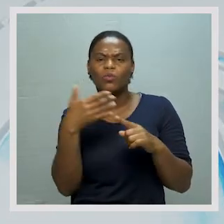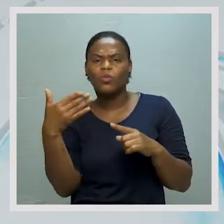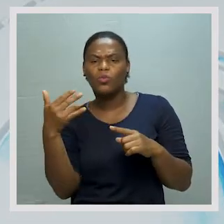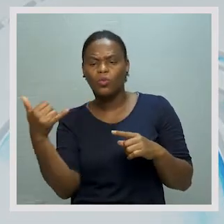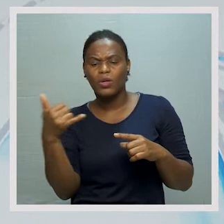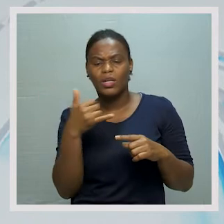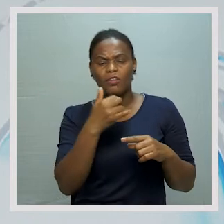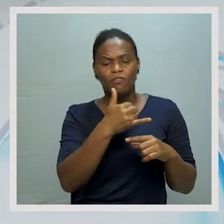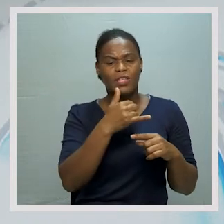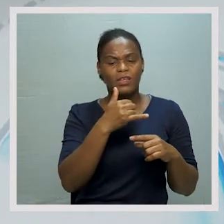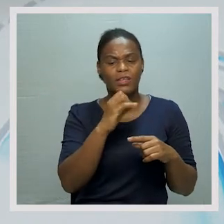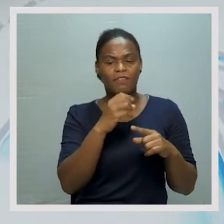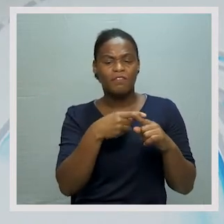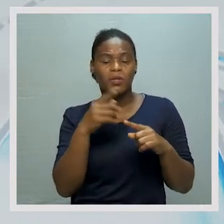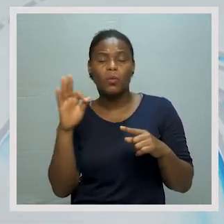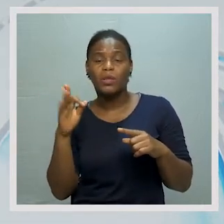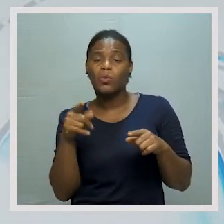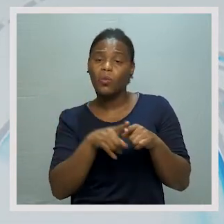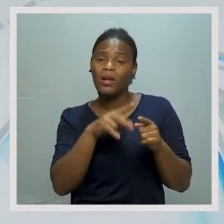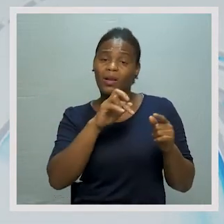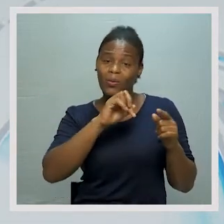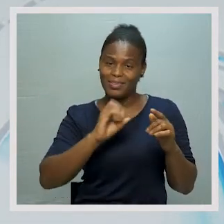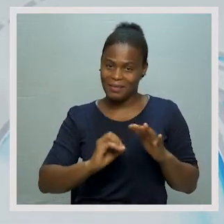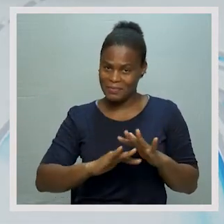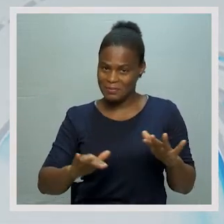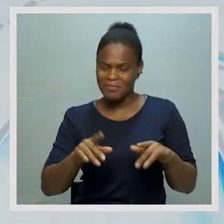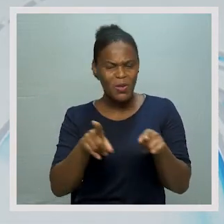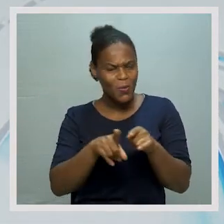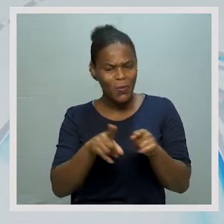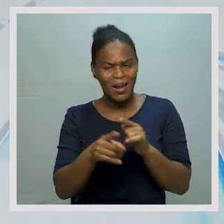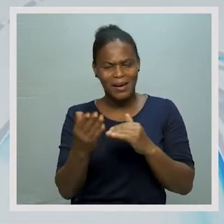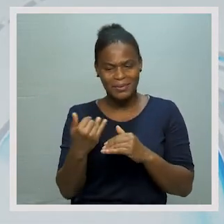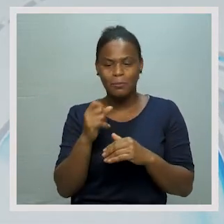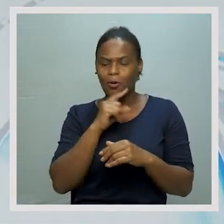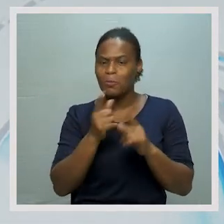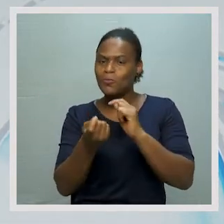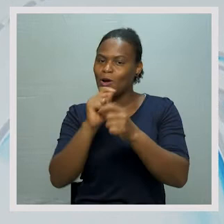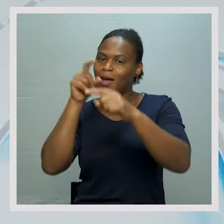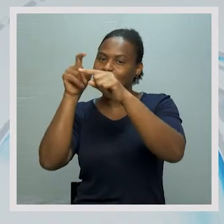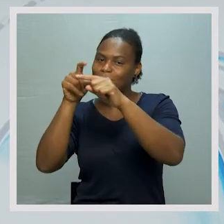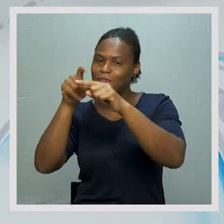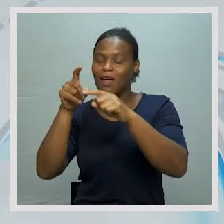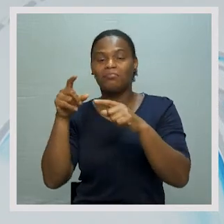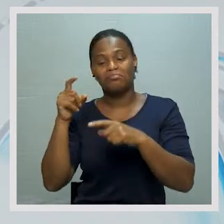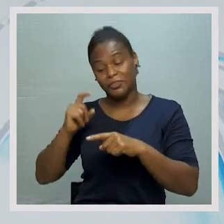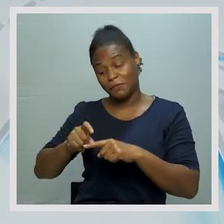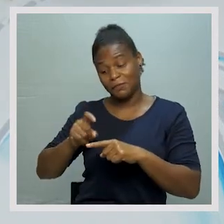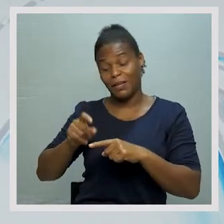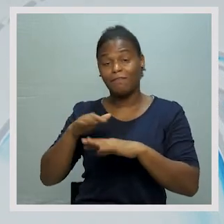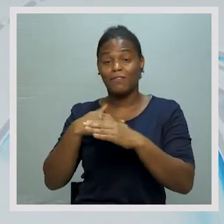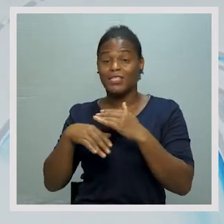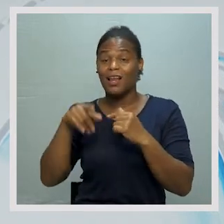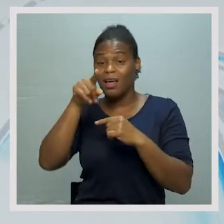2, 20 vezes 4, 80. A mesma coisa é possível simplificar, vamos simplificar,